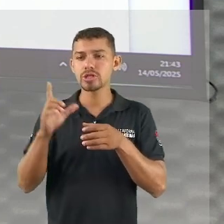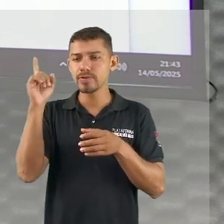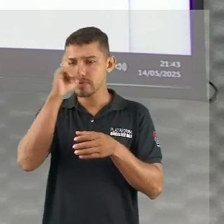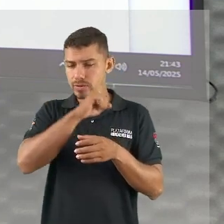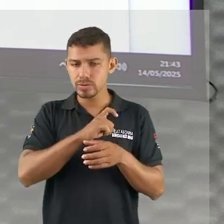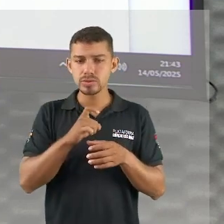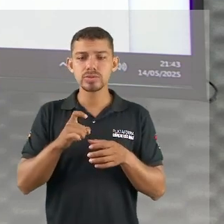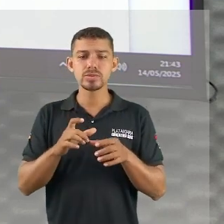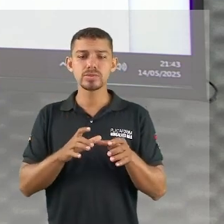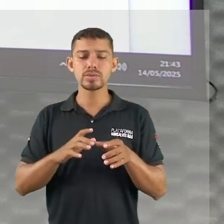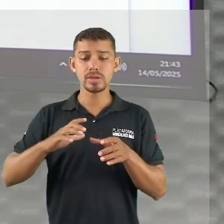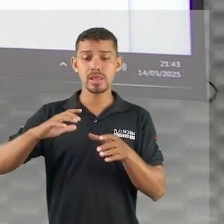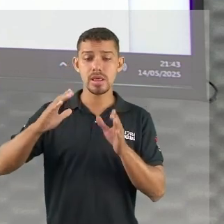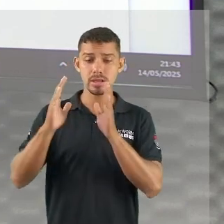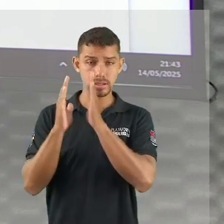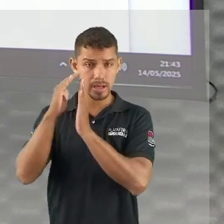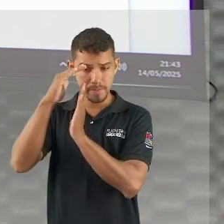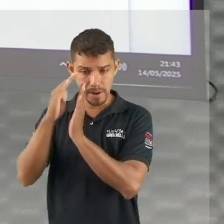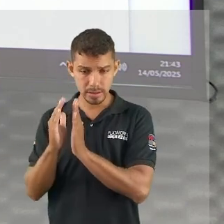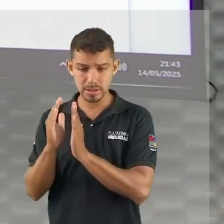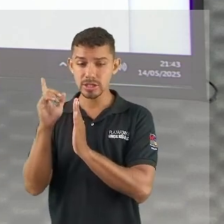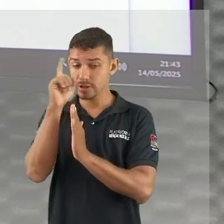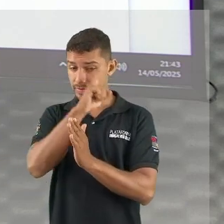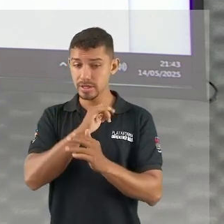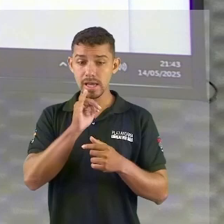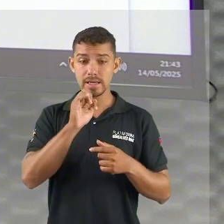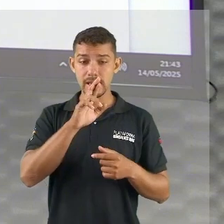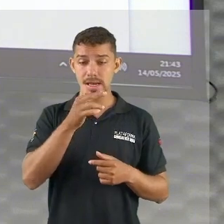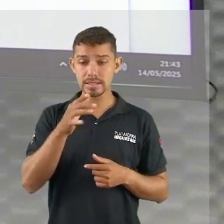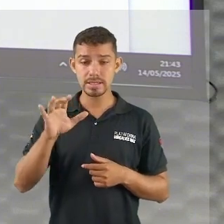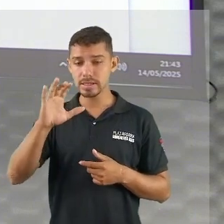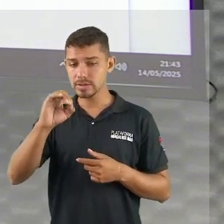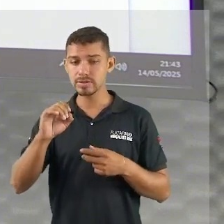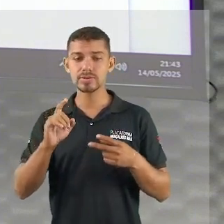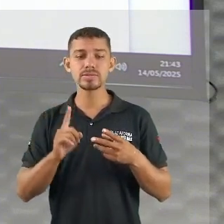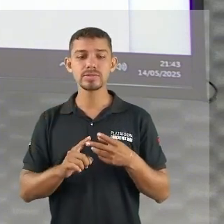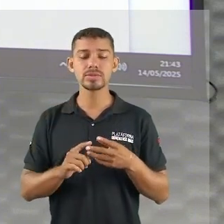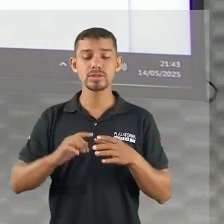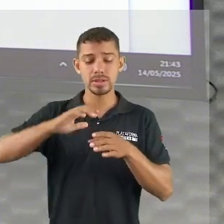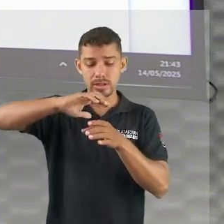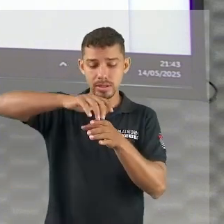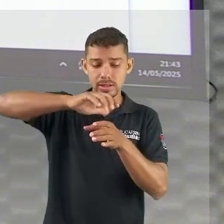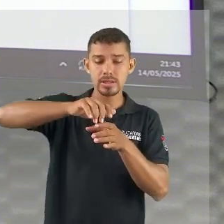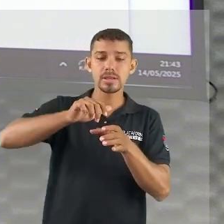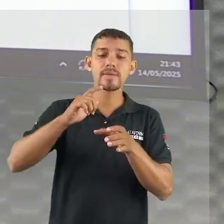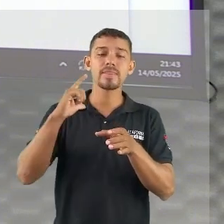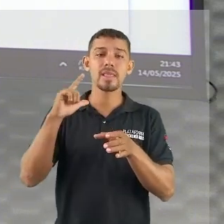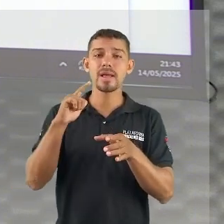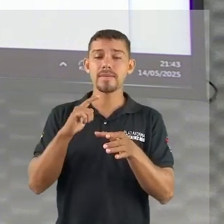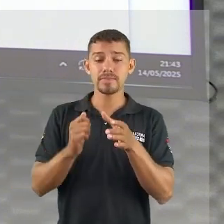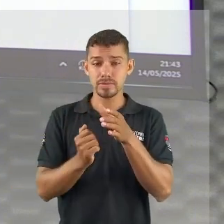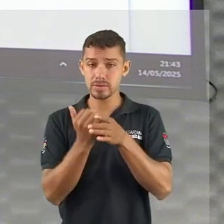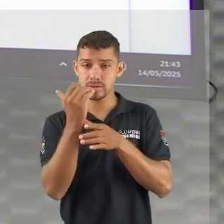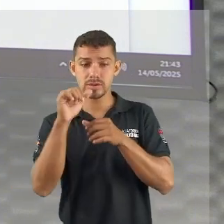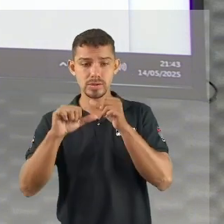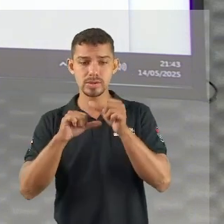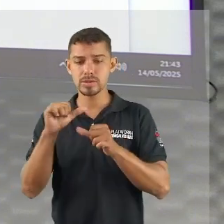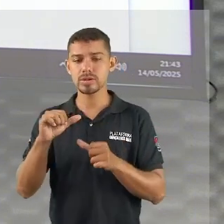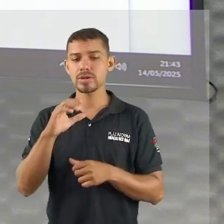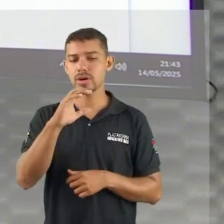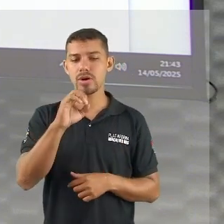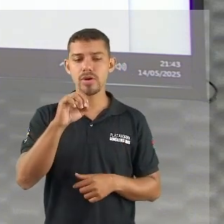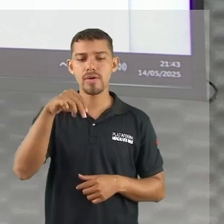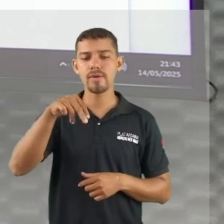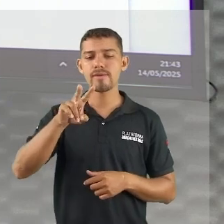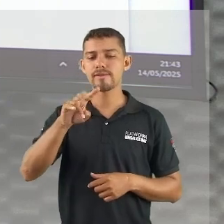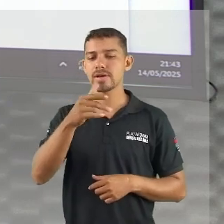condução. Paredes espelhadas dificulta a irradiação. Tampa dificulta as correntes de convecção. E